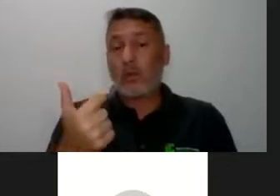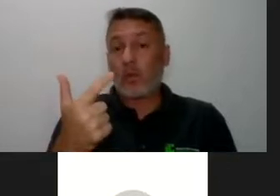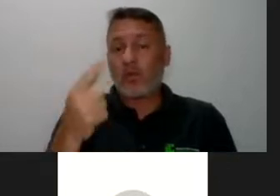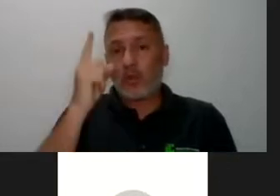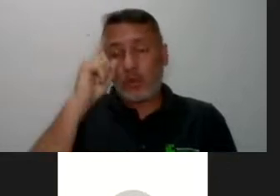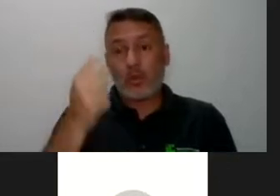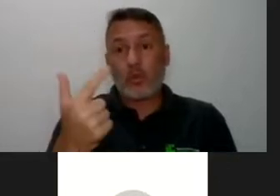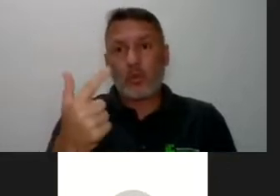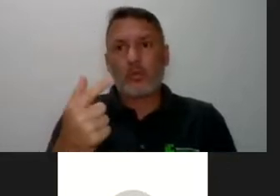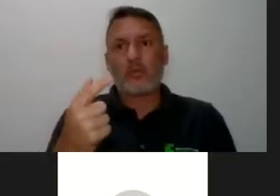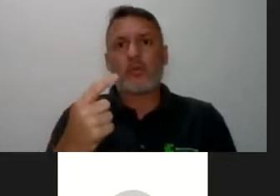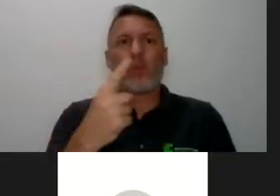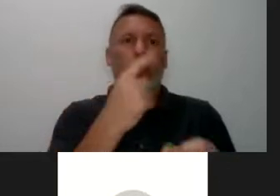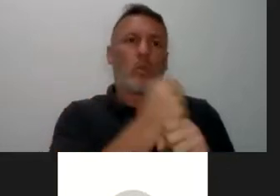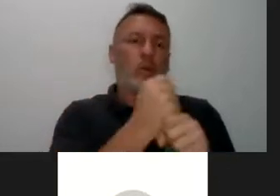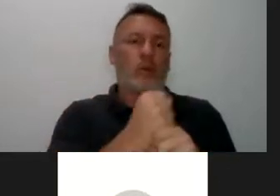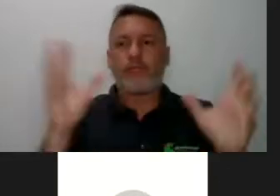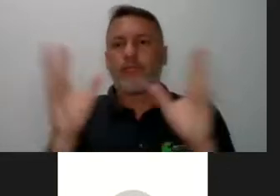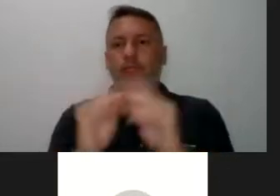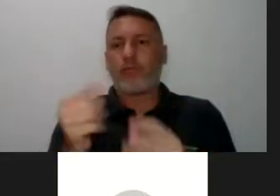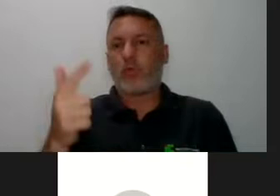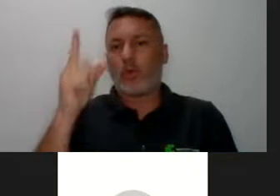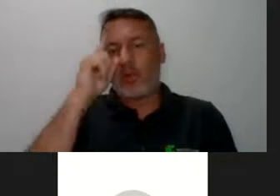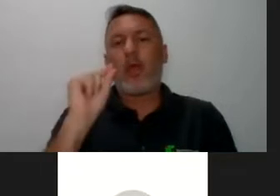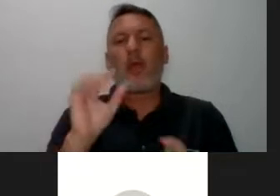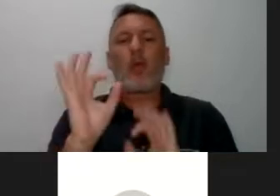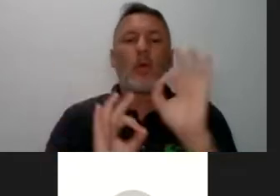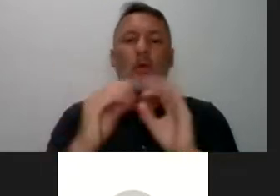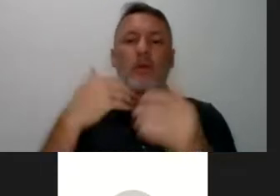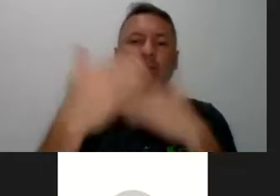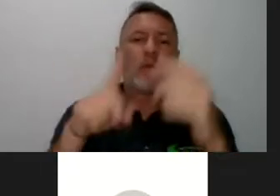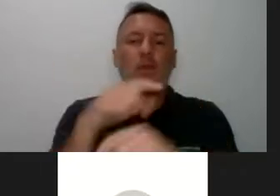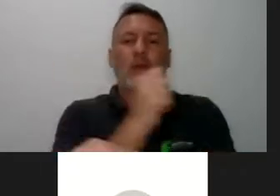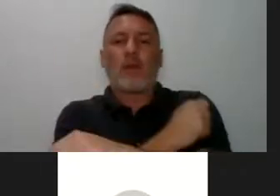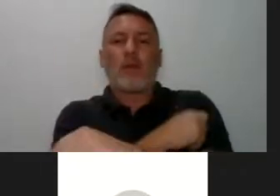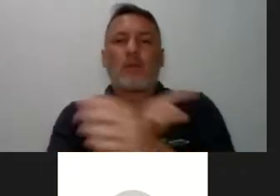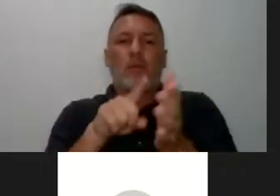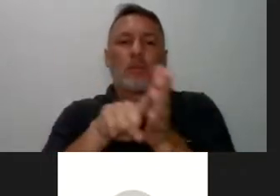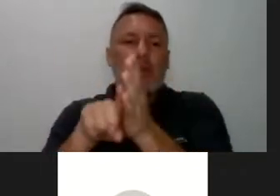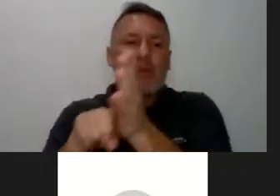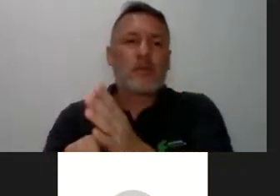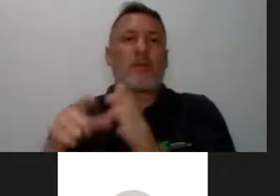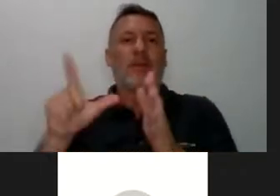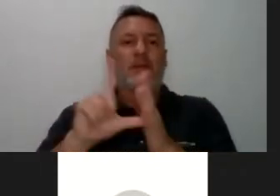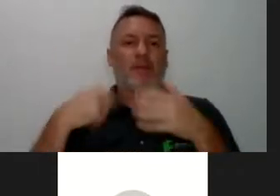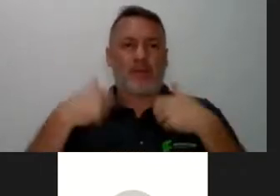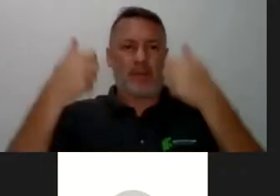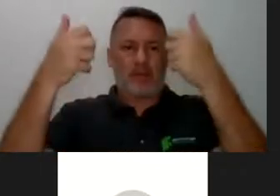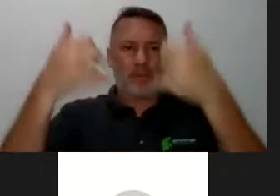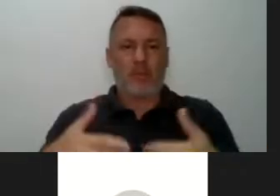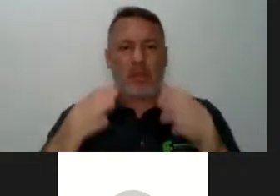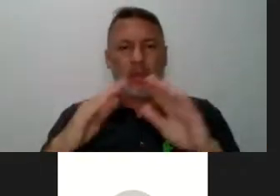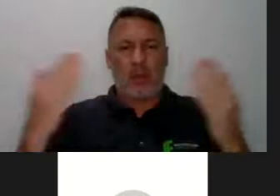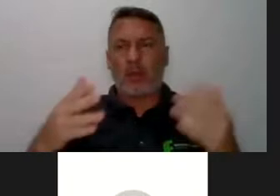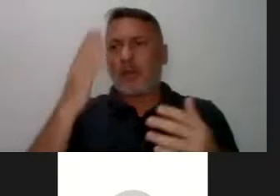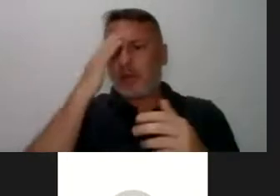12 meses. São trabalhos que foram desenvolvidos por nossos alunos pesquisadores, que, como eu disse na abertura, que diante de uma pandemia